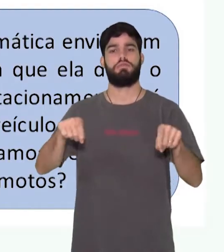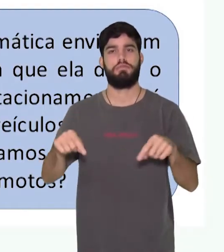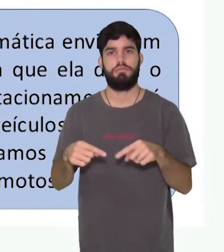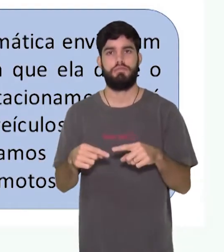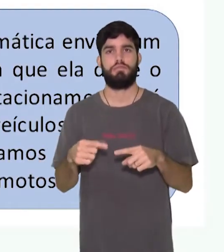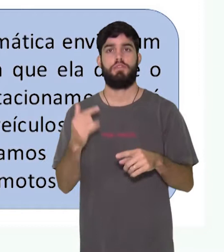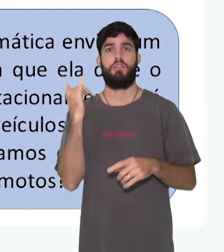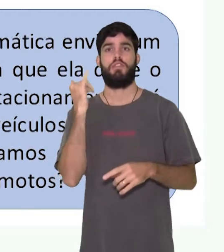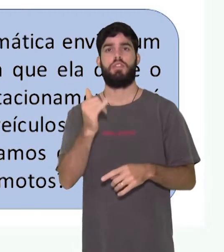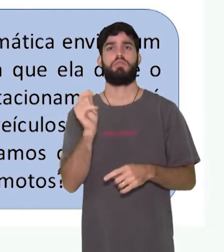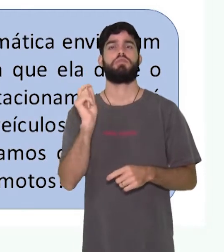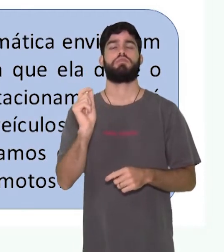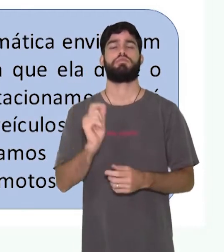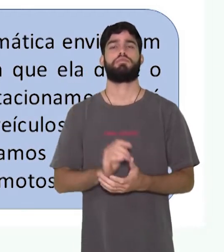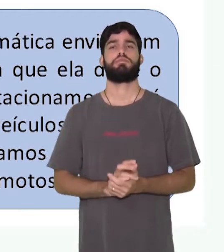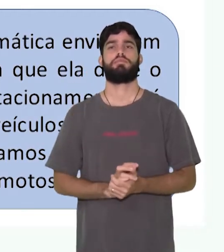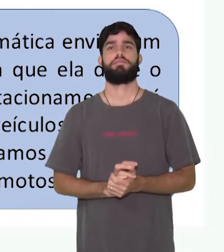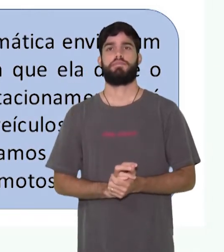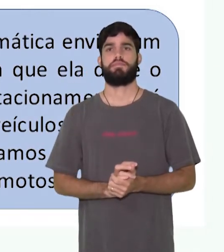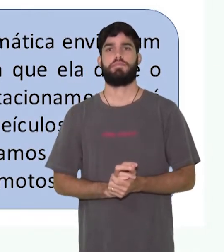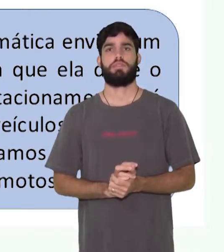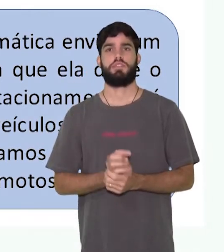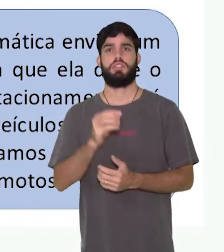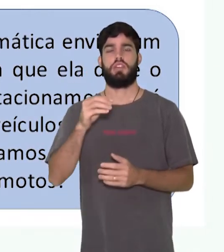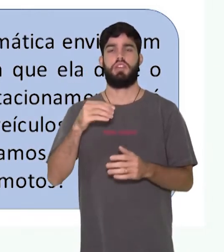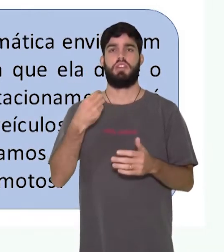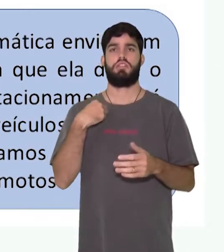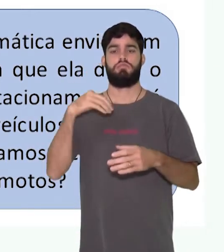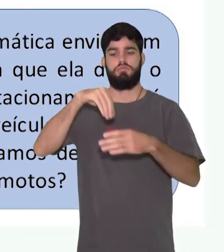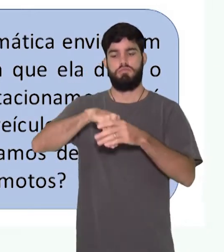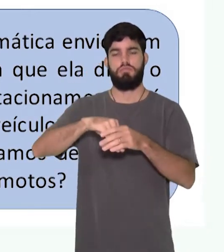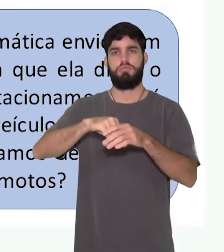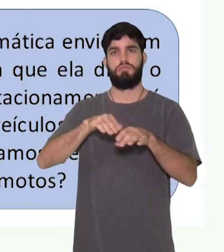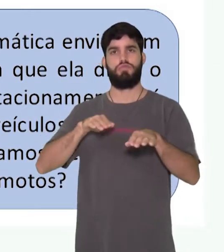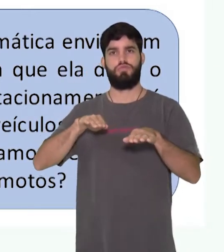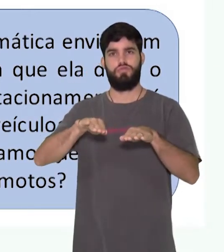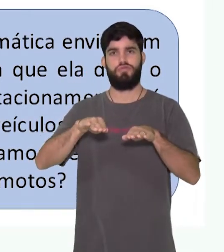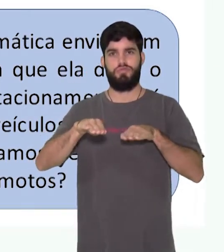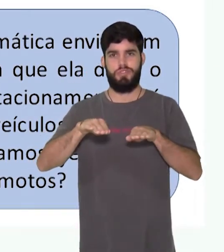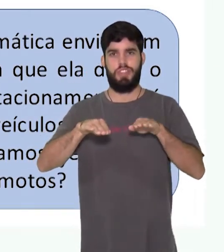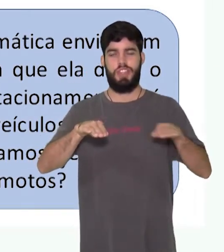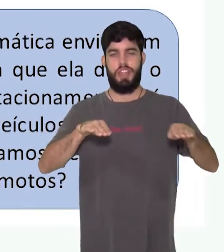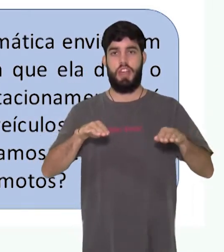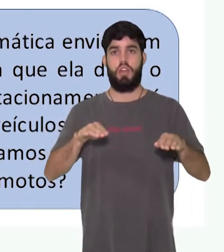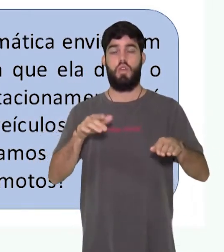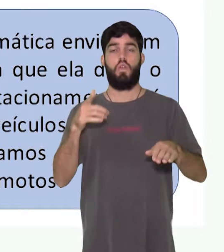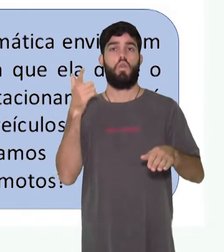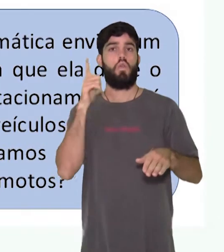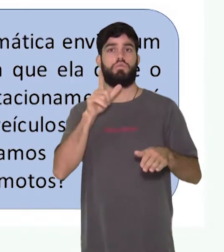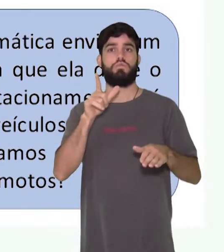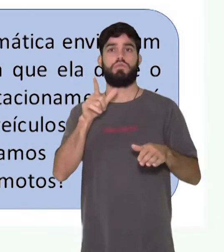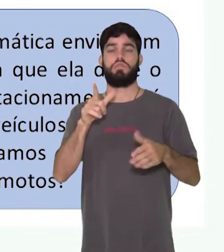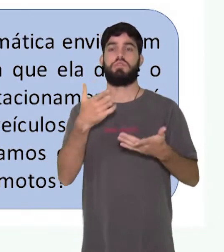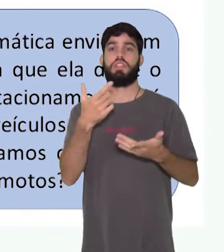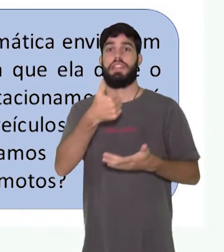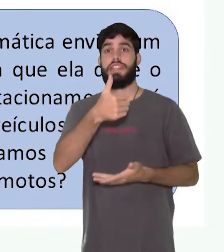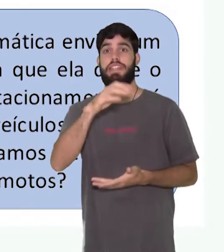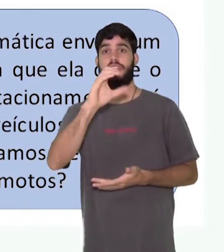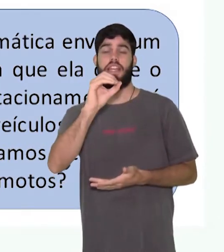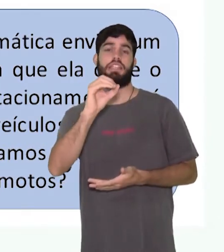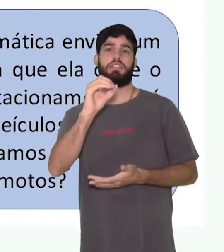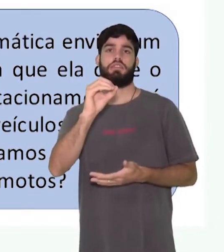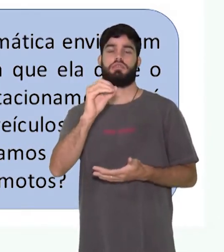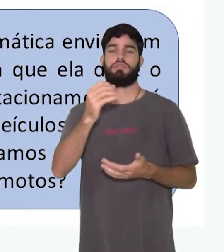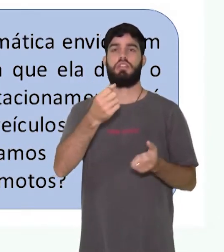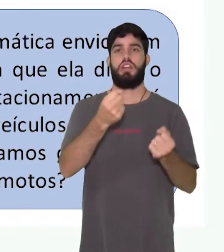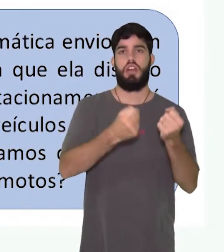ela disse o seguinte é em um estacionamento a capacidade para 10 veículos carros e